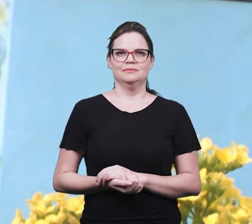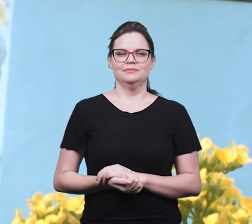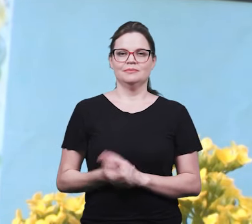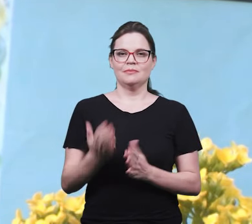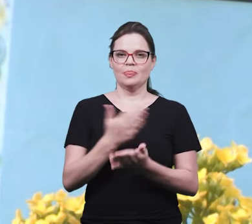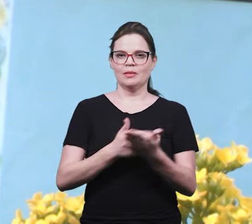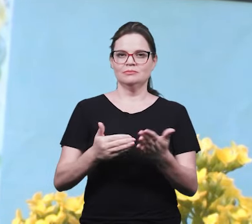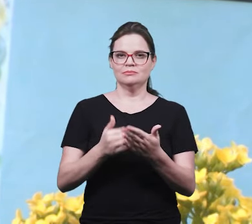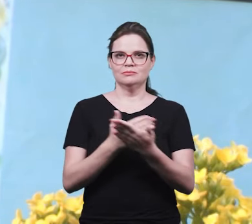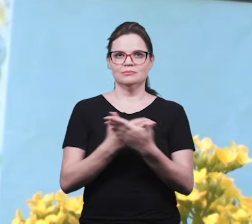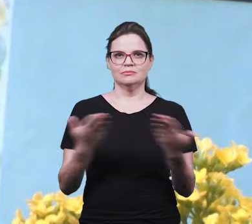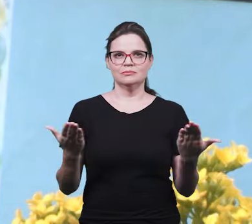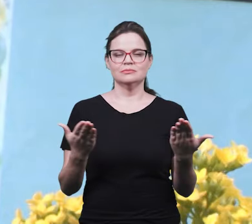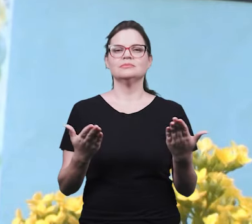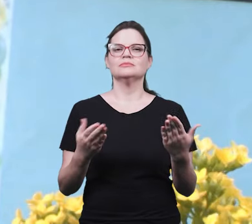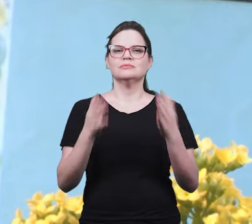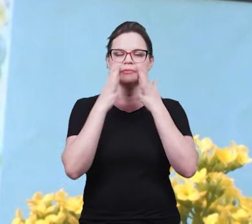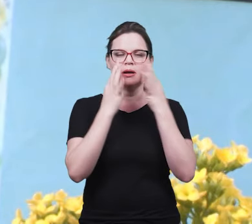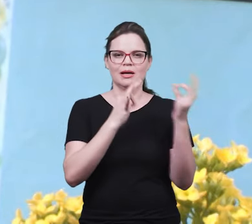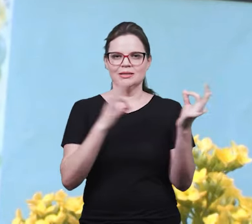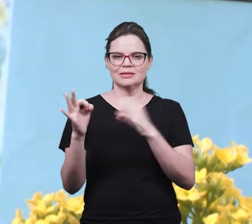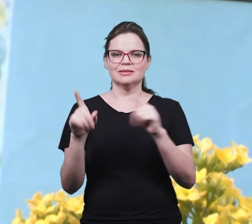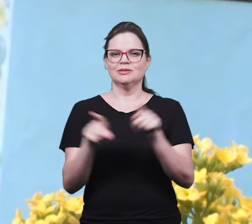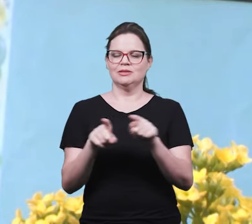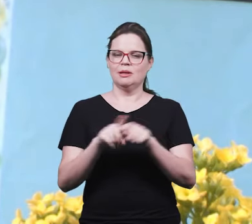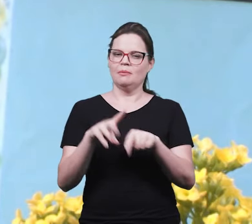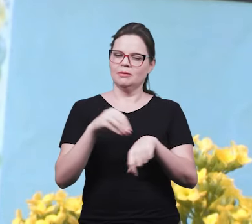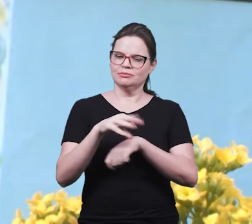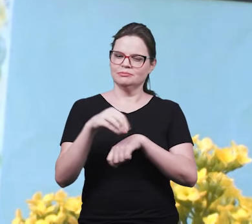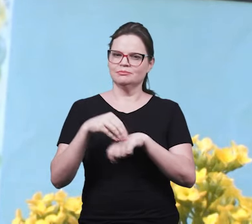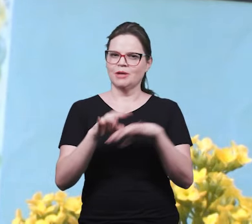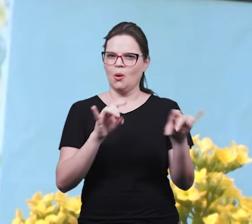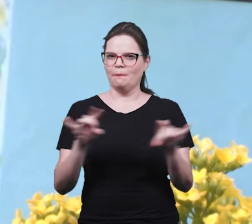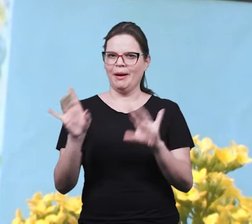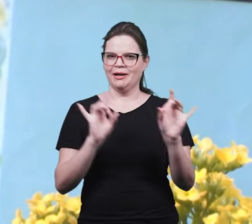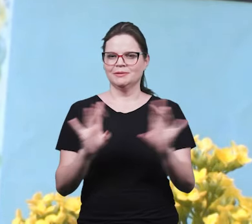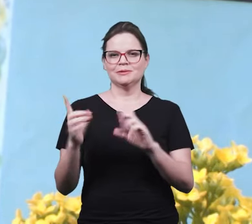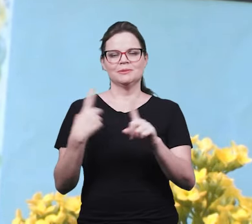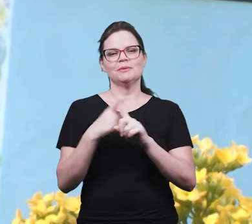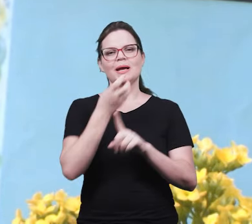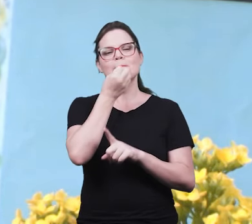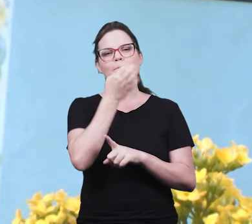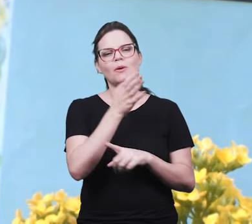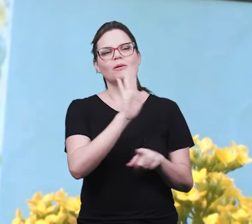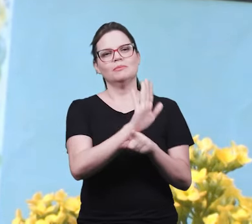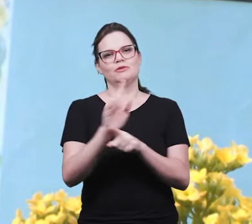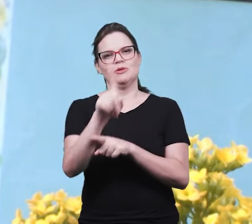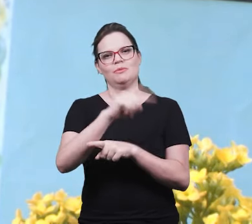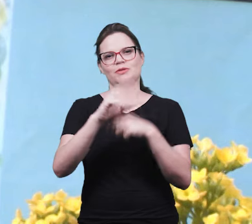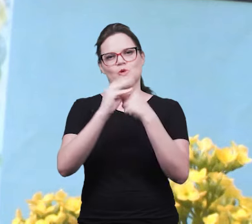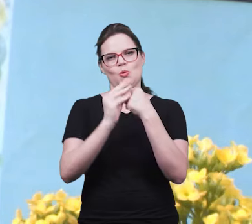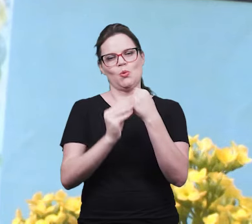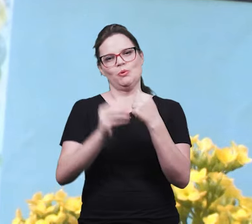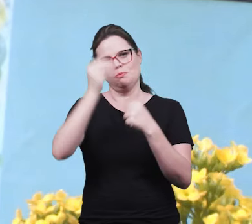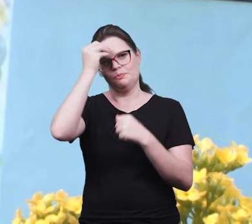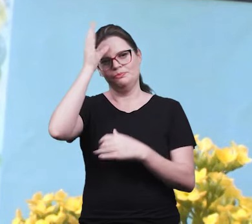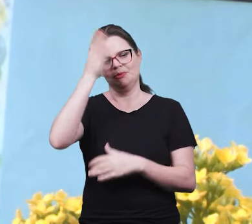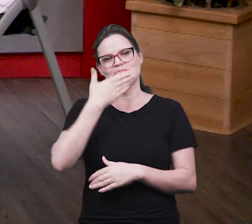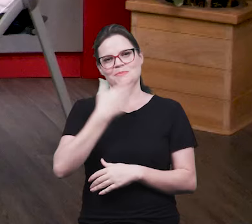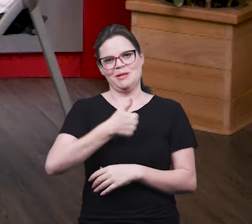E que todos assistem, compartilhem também, né? É sempre muito bom poder contribuir para o conhecimento de